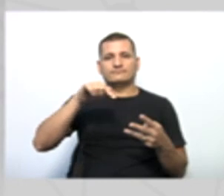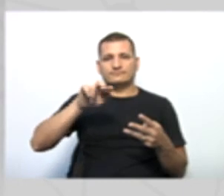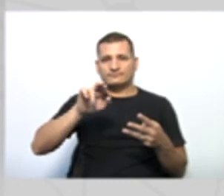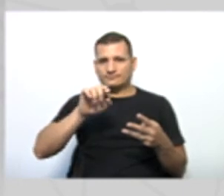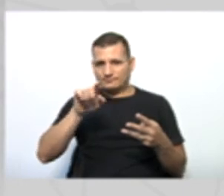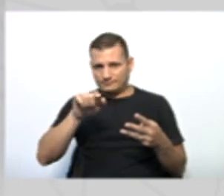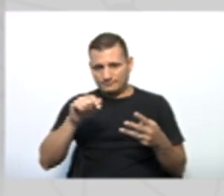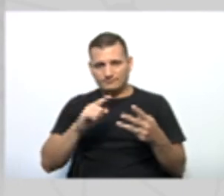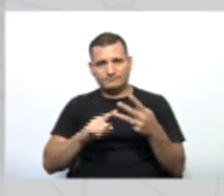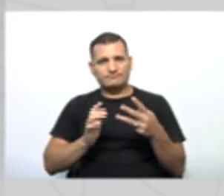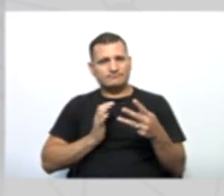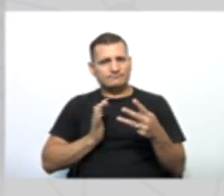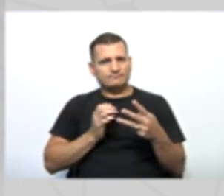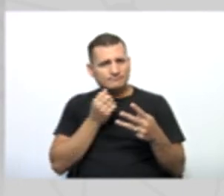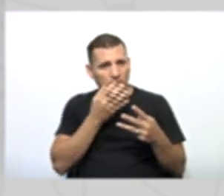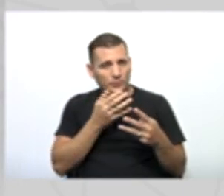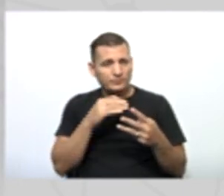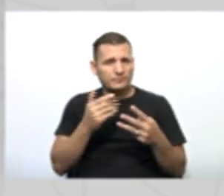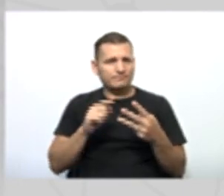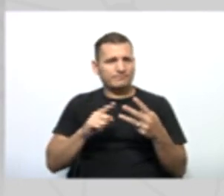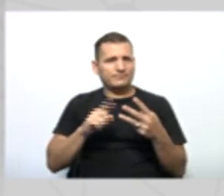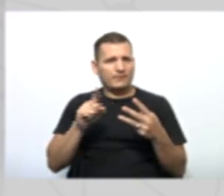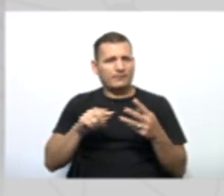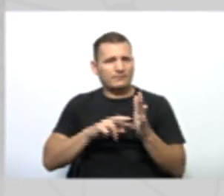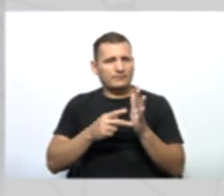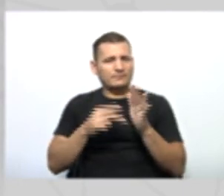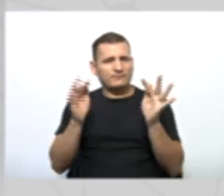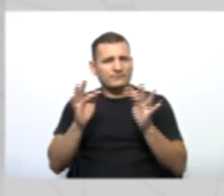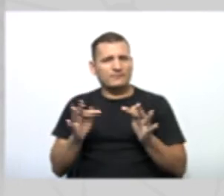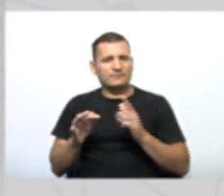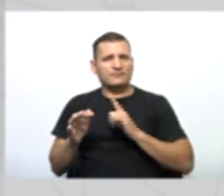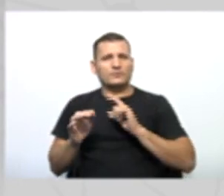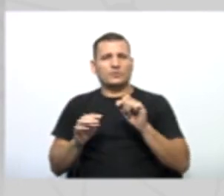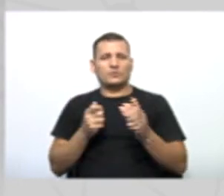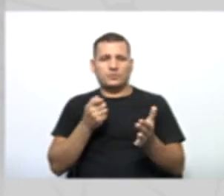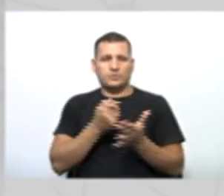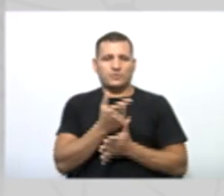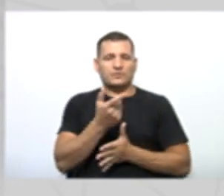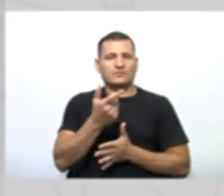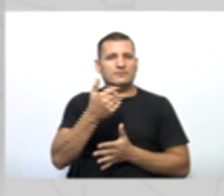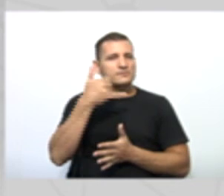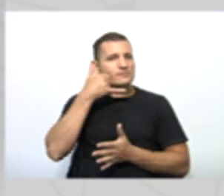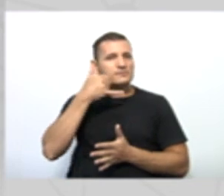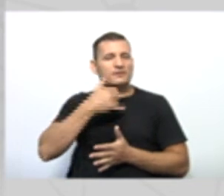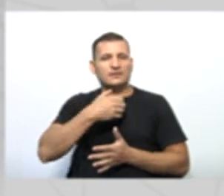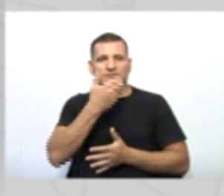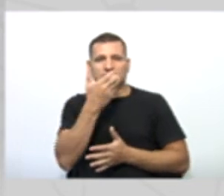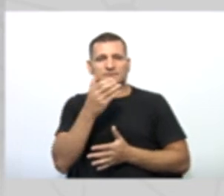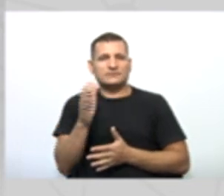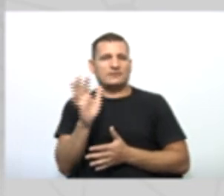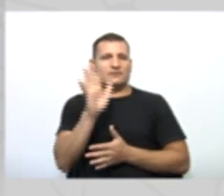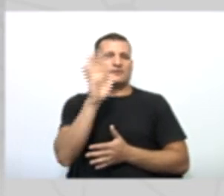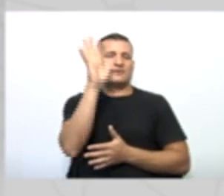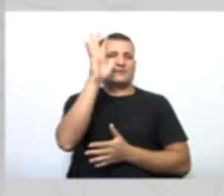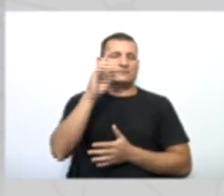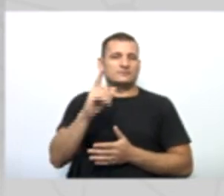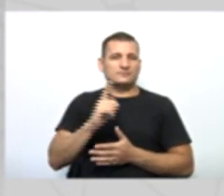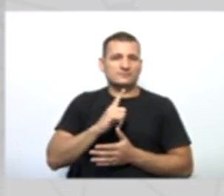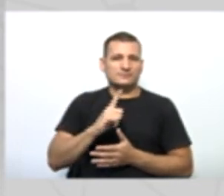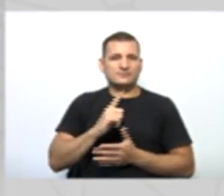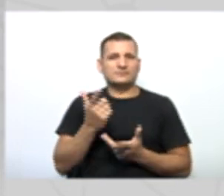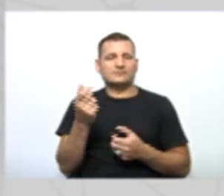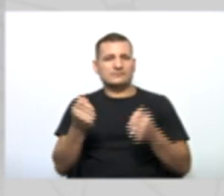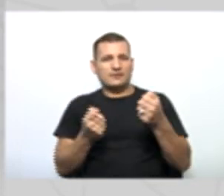ser felicidade, então, né? Ter o que comprar, ter o meu iPhone de última geração, ter o